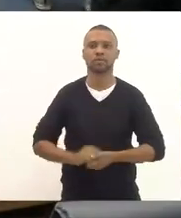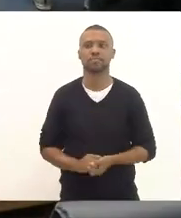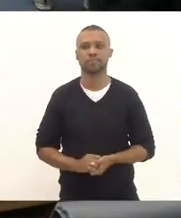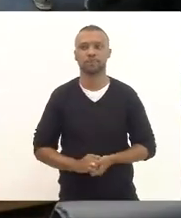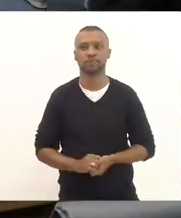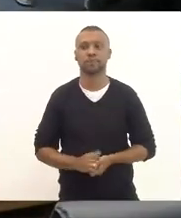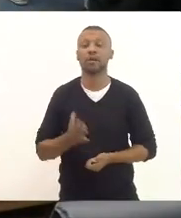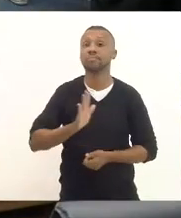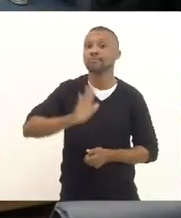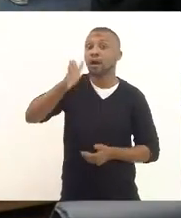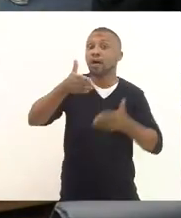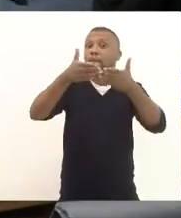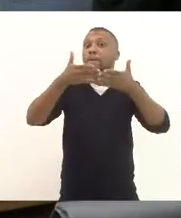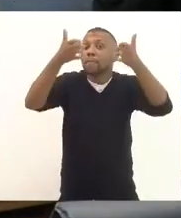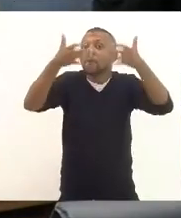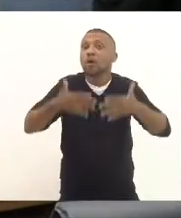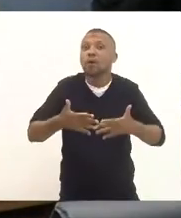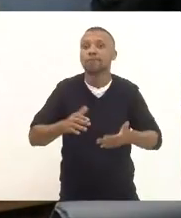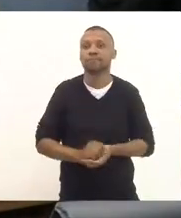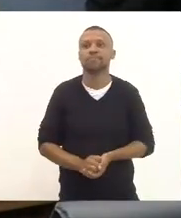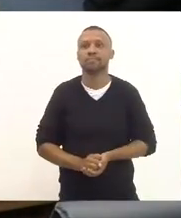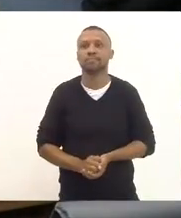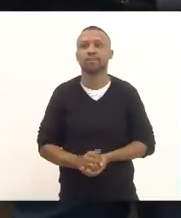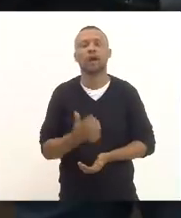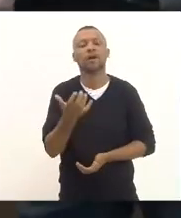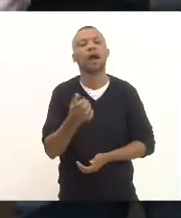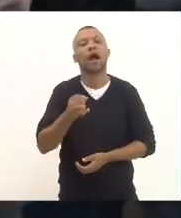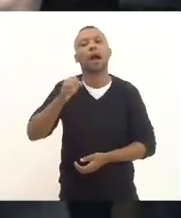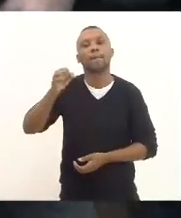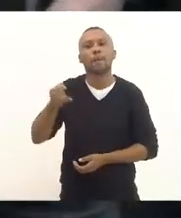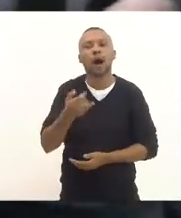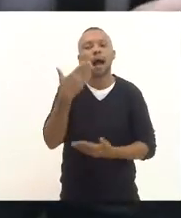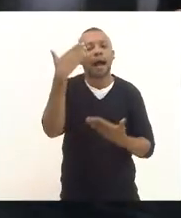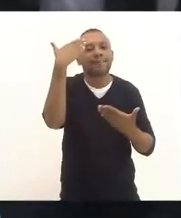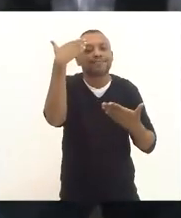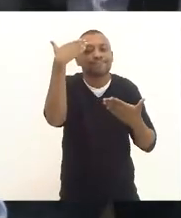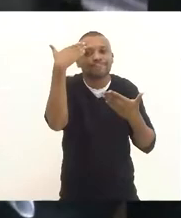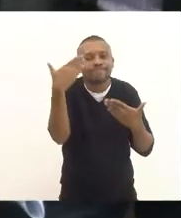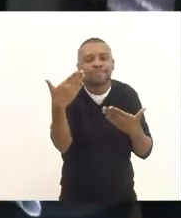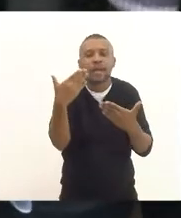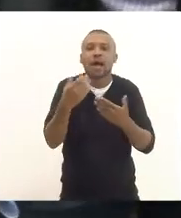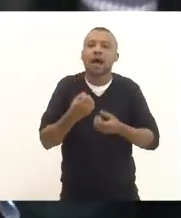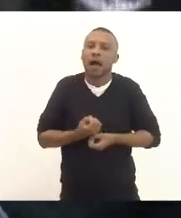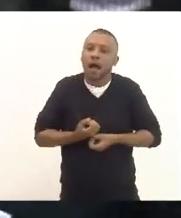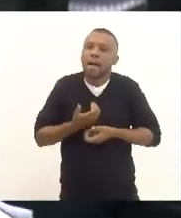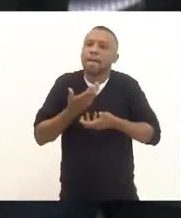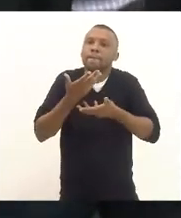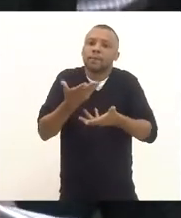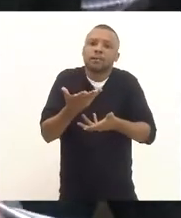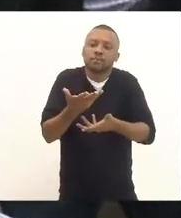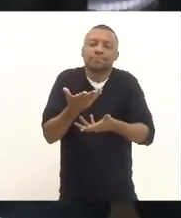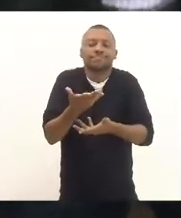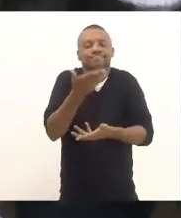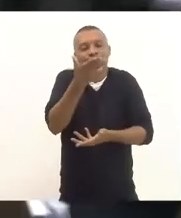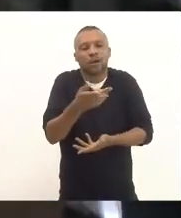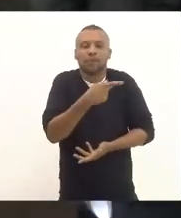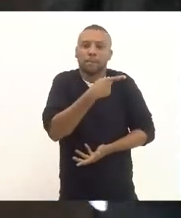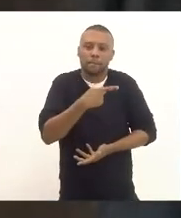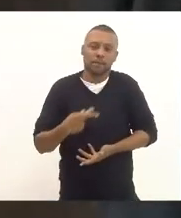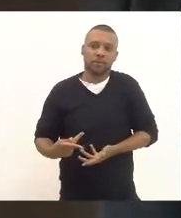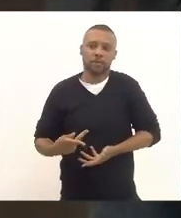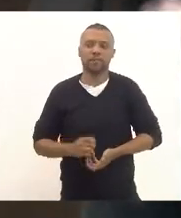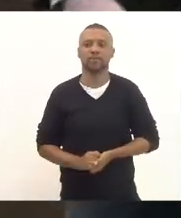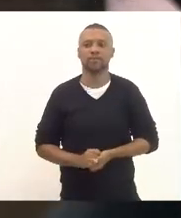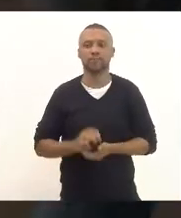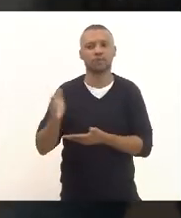Questão de Honra Deputado agradecer aqui é a manifestação de vossa excelência